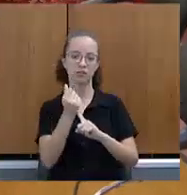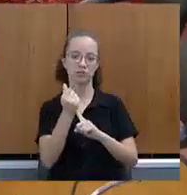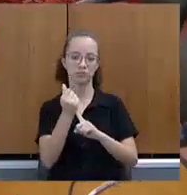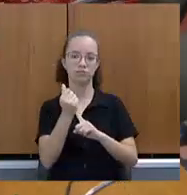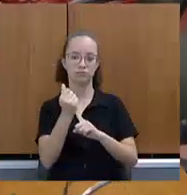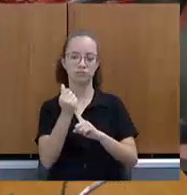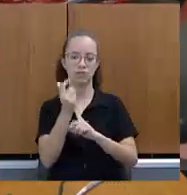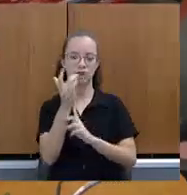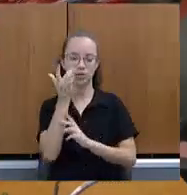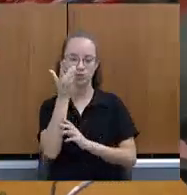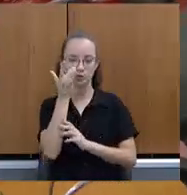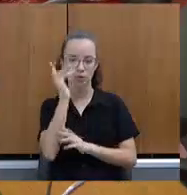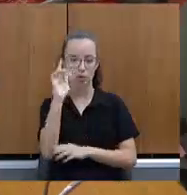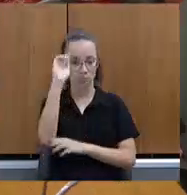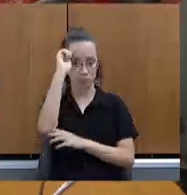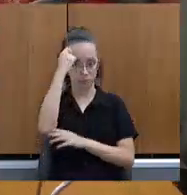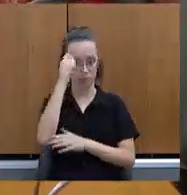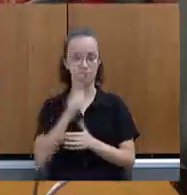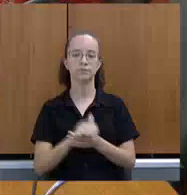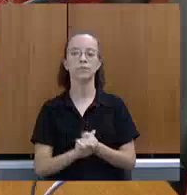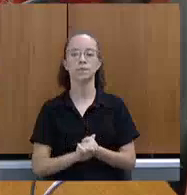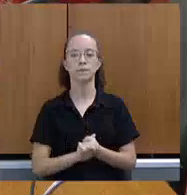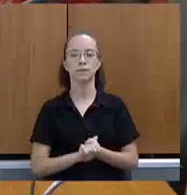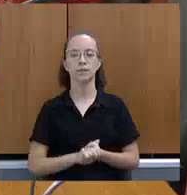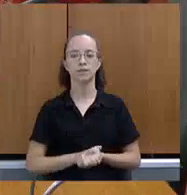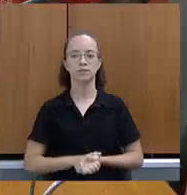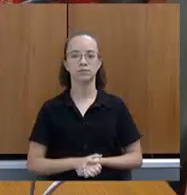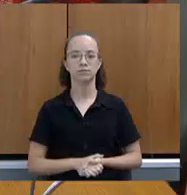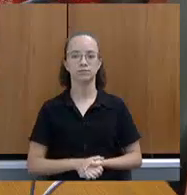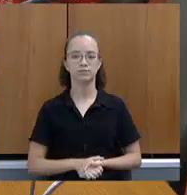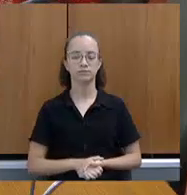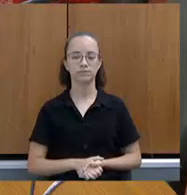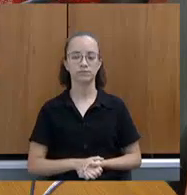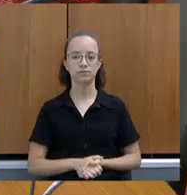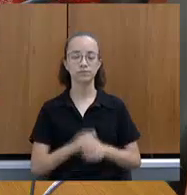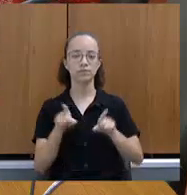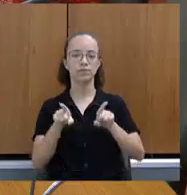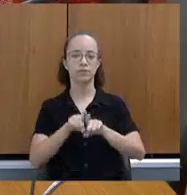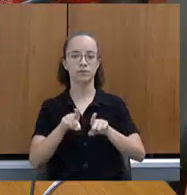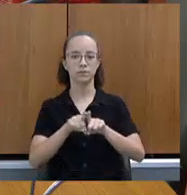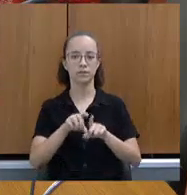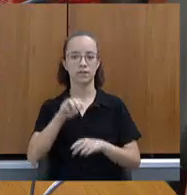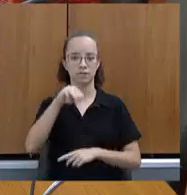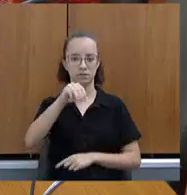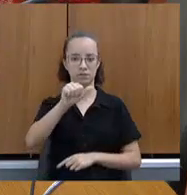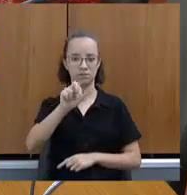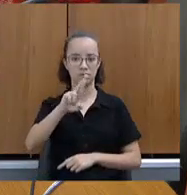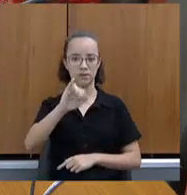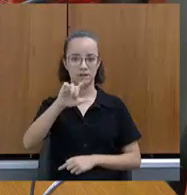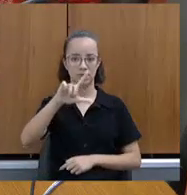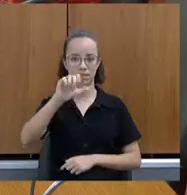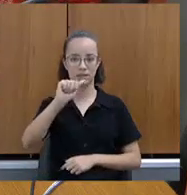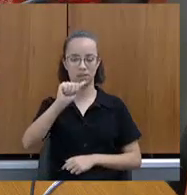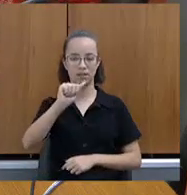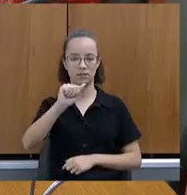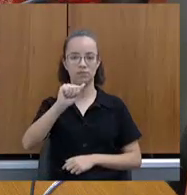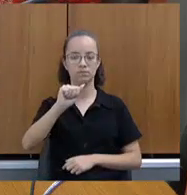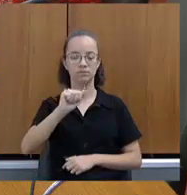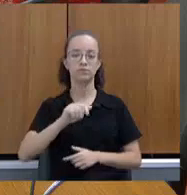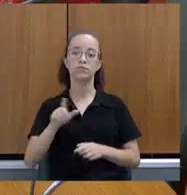Sérgio pela presença Jefferson também da Marília Machado